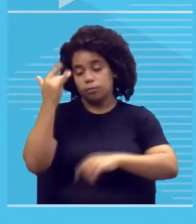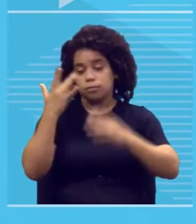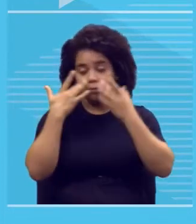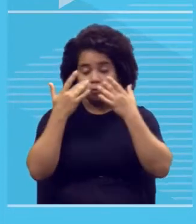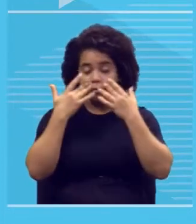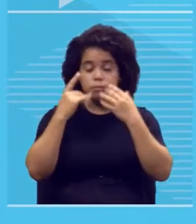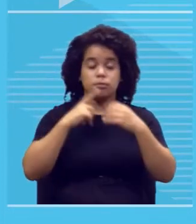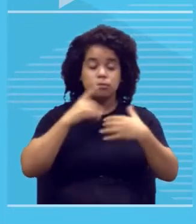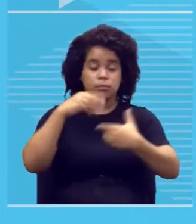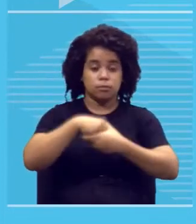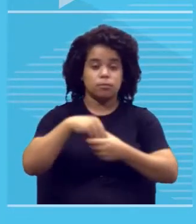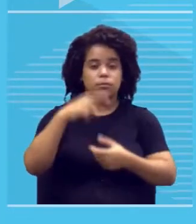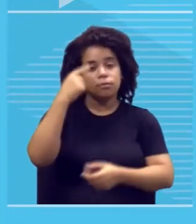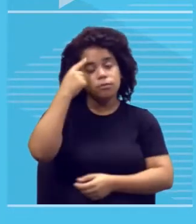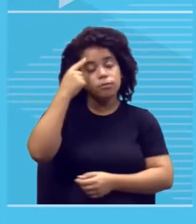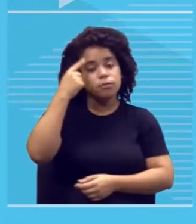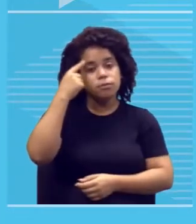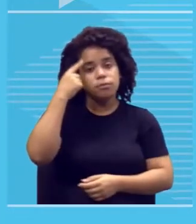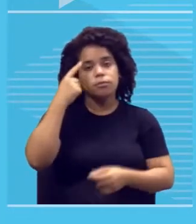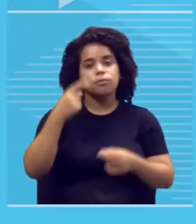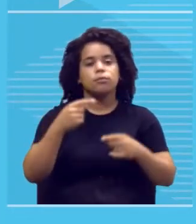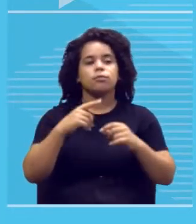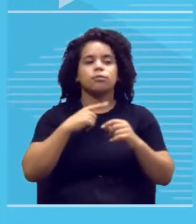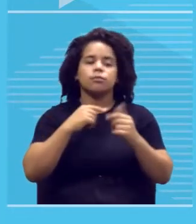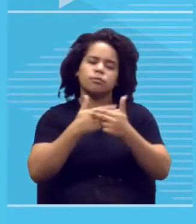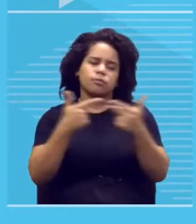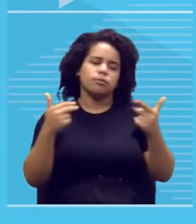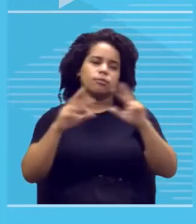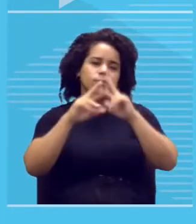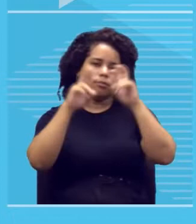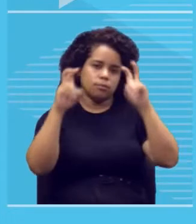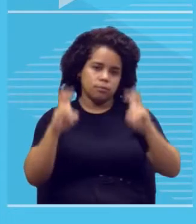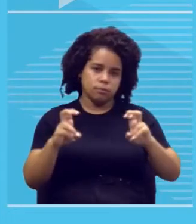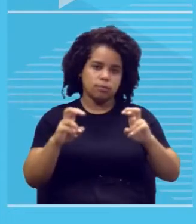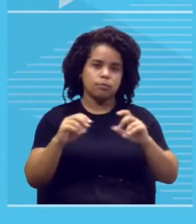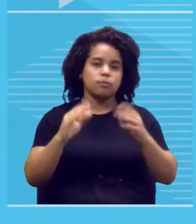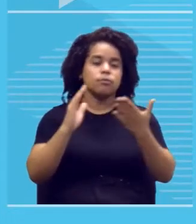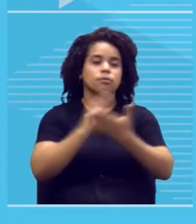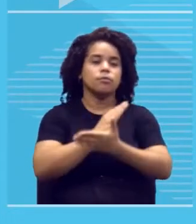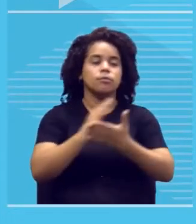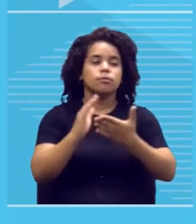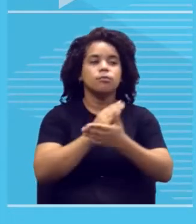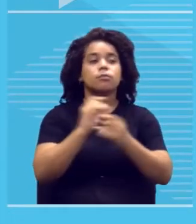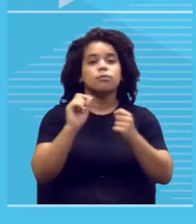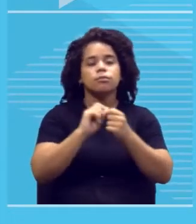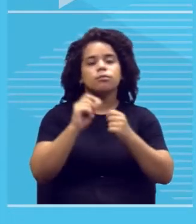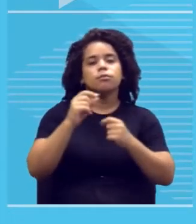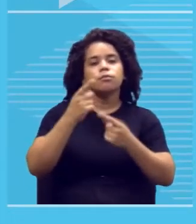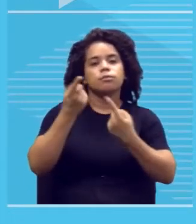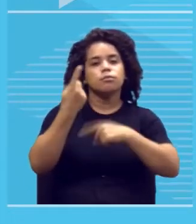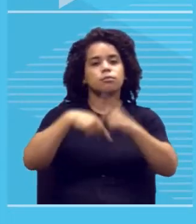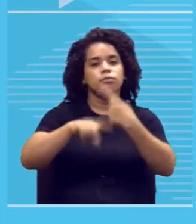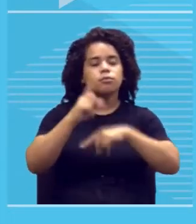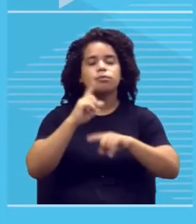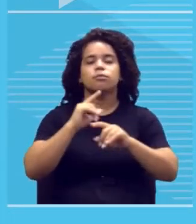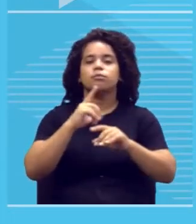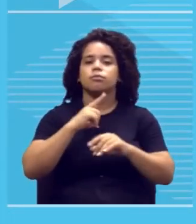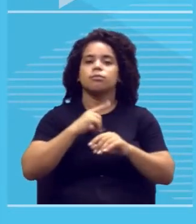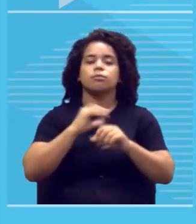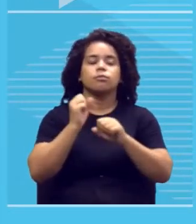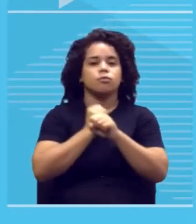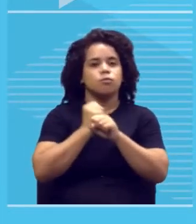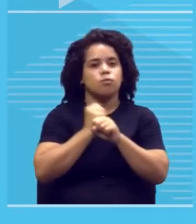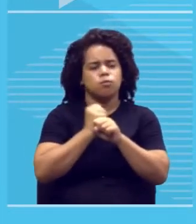musicados E aí sobre várias tem alguns deles Fazem tanto sucesso que passam décadas